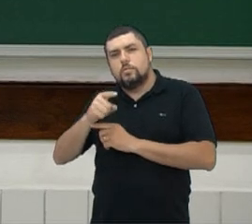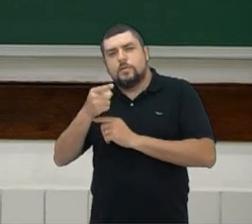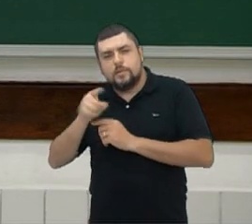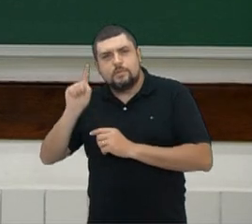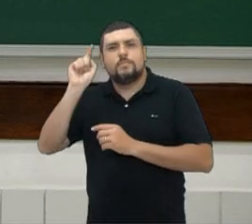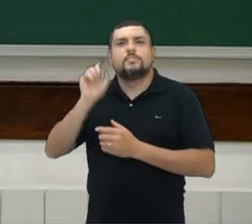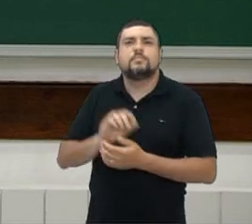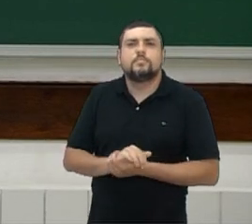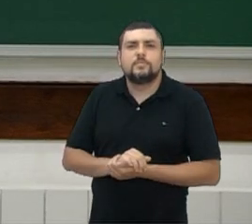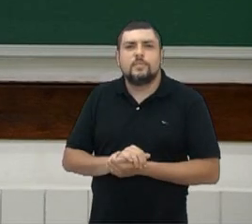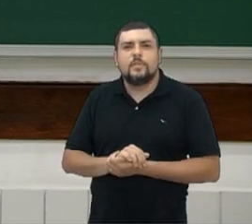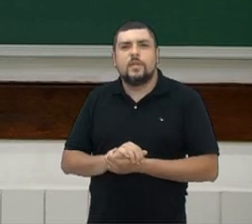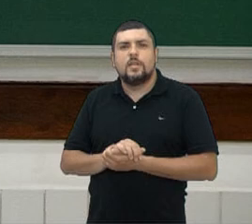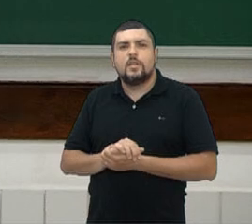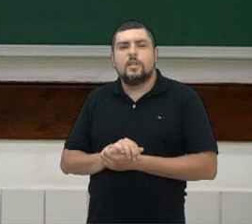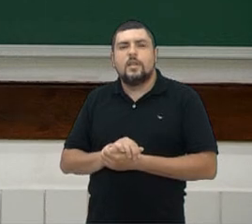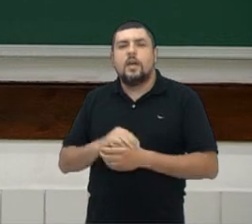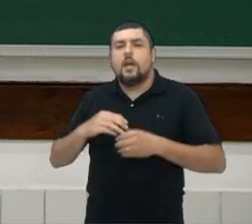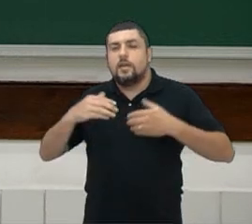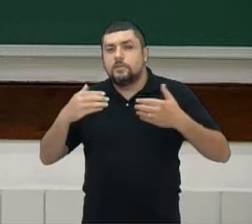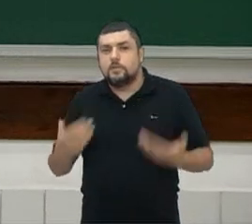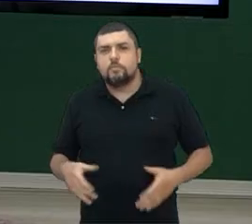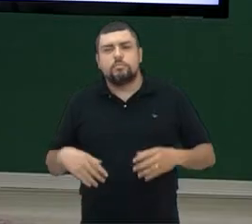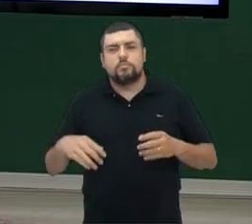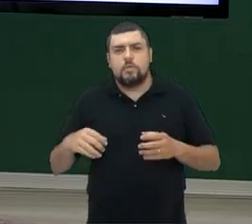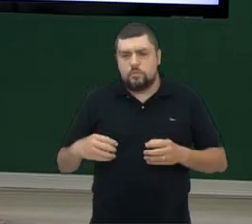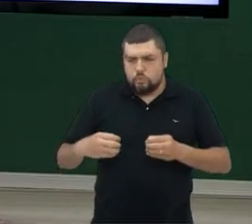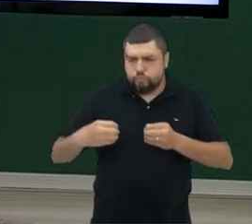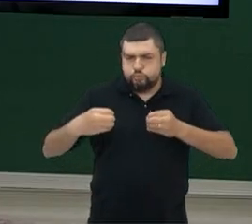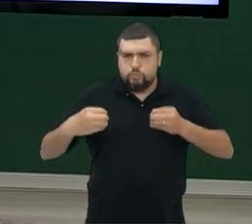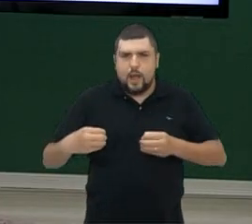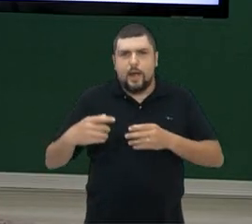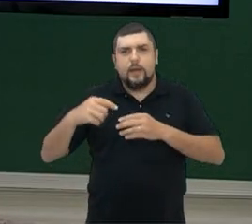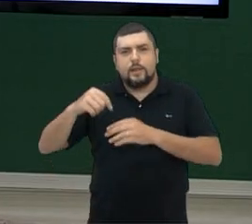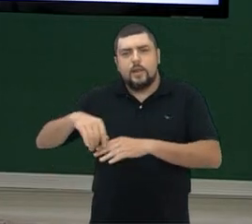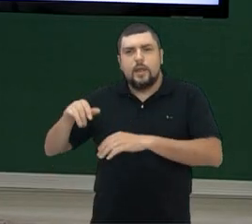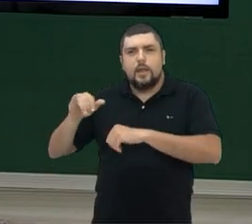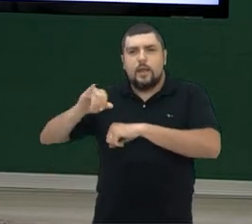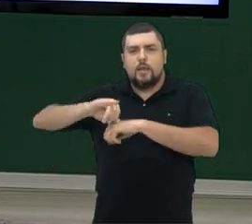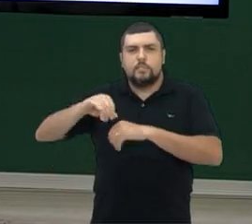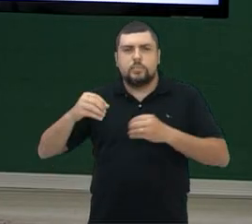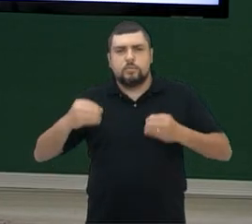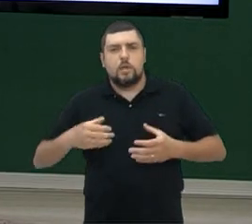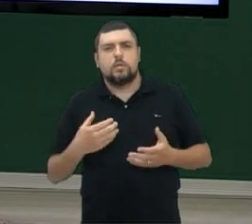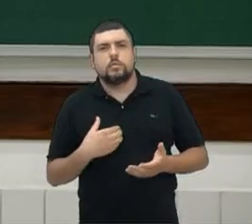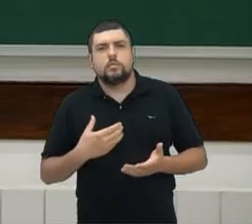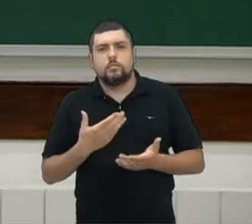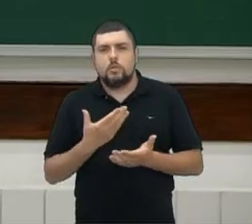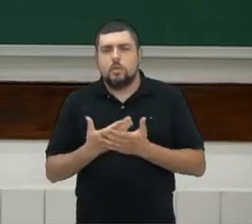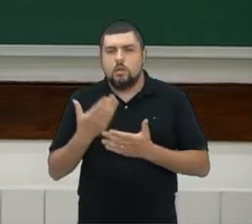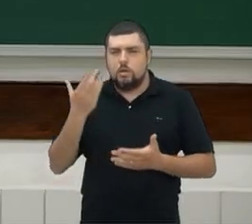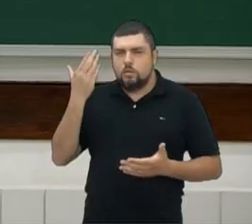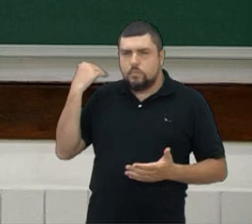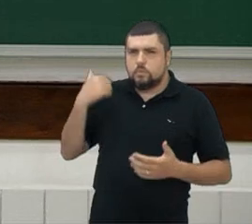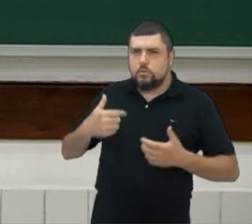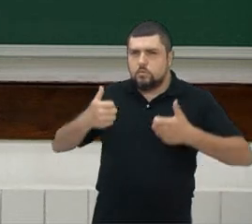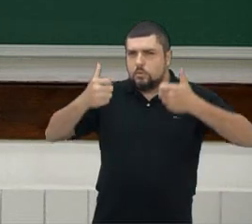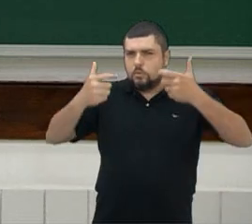Sudão. Vamos lembrar o que vocês já estudaram na aula passada sobre o reino de